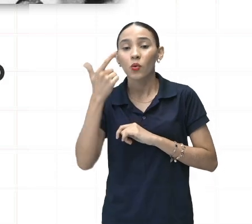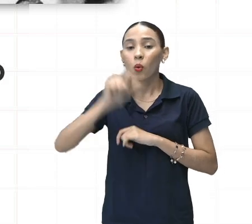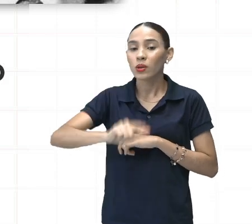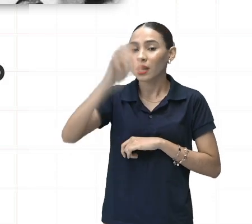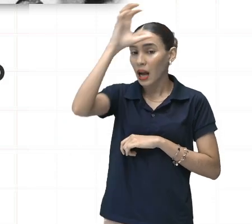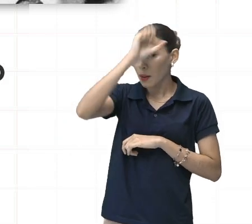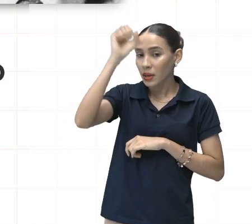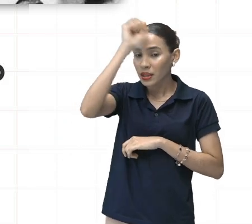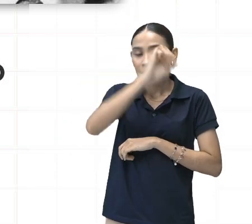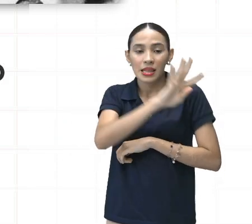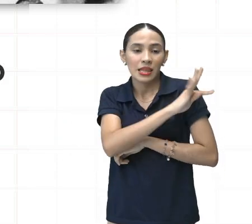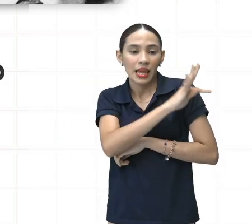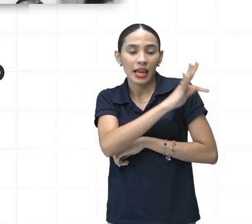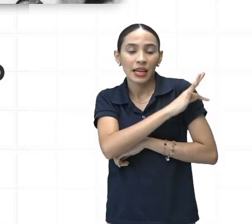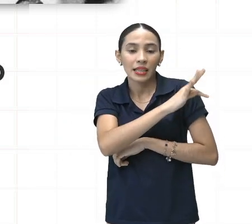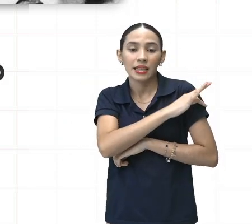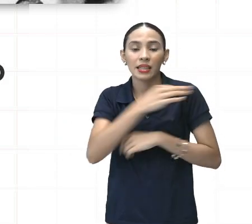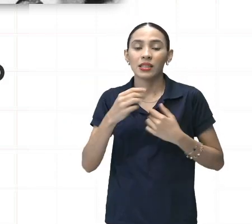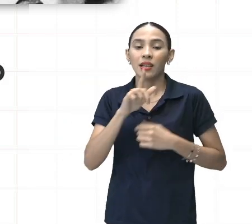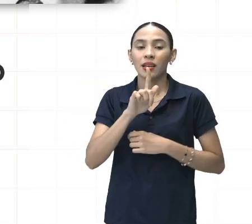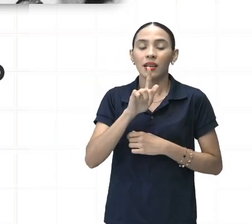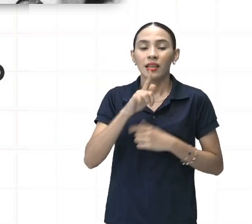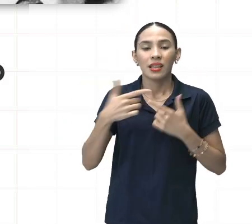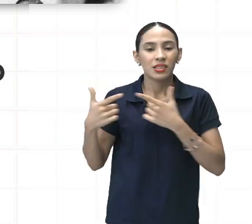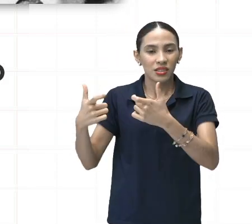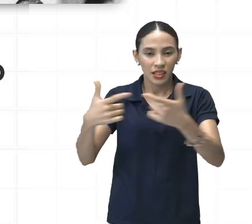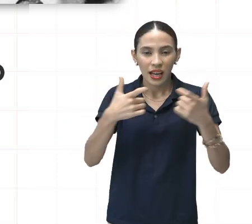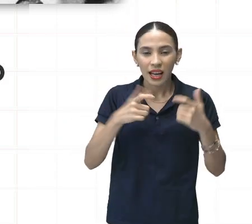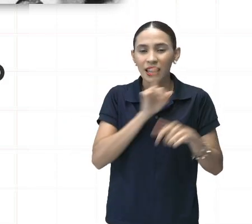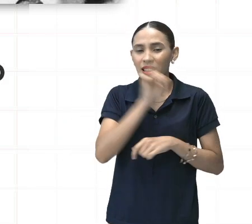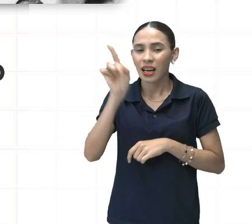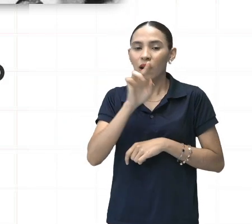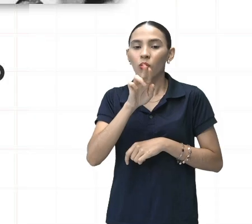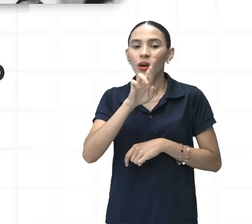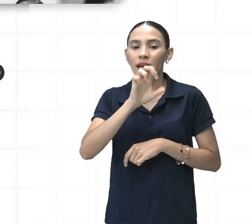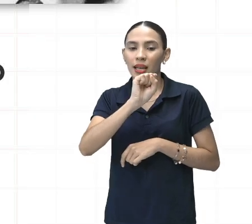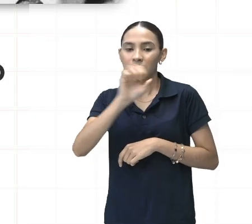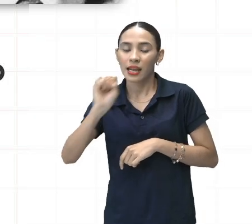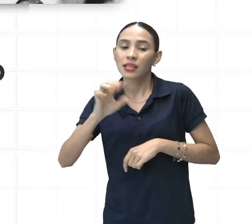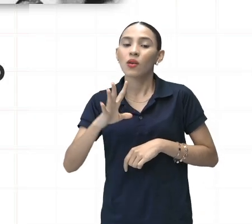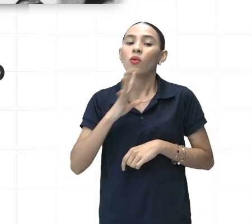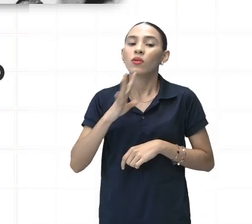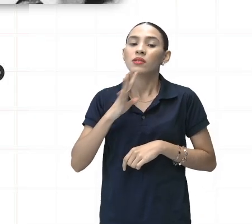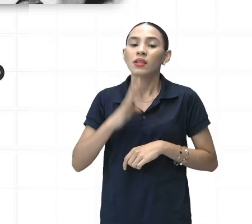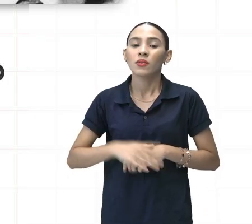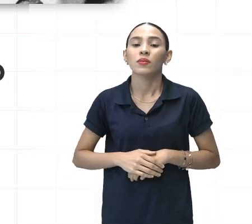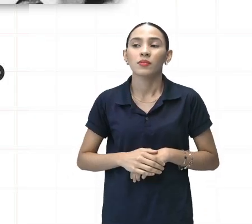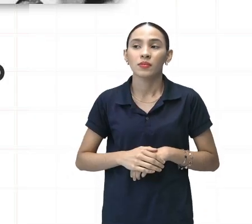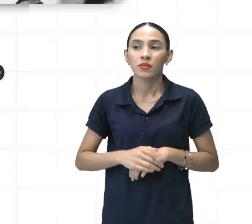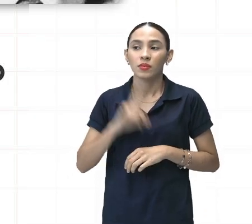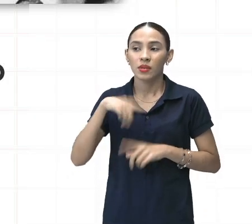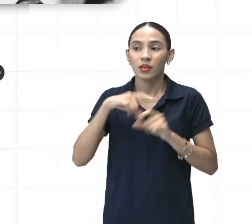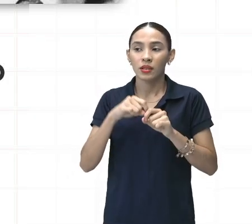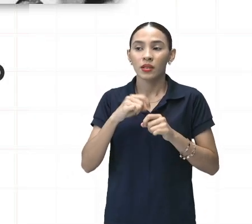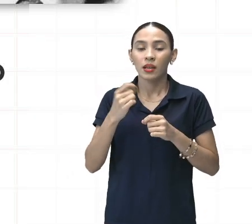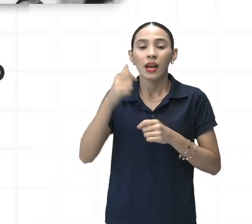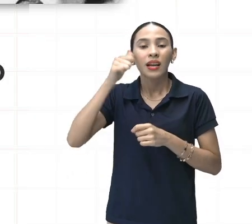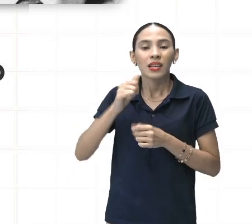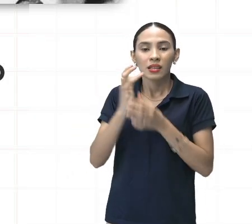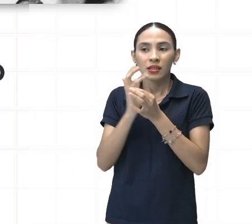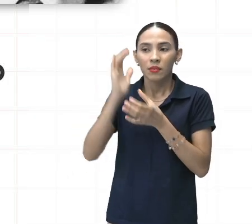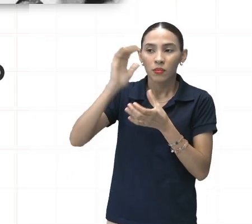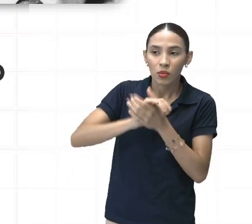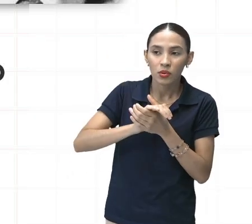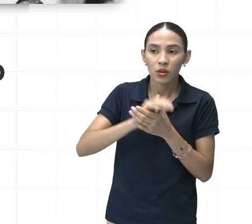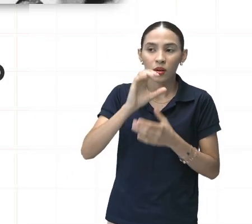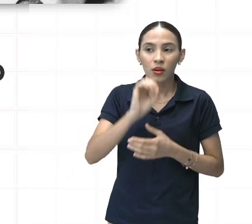aprender técnicas de guerrilha. Lá na União Soviética, ele conheceu aquela que viria a ser a sua esposa,